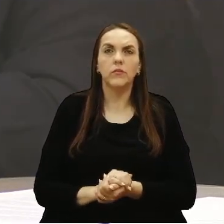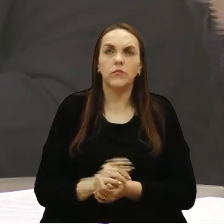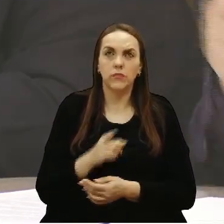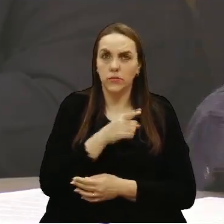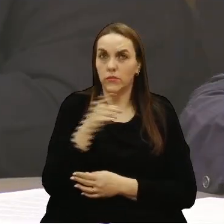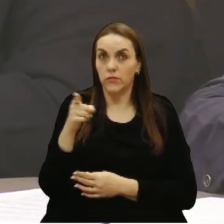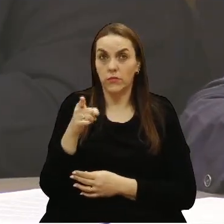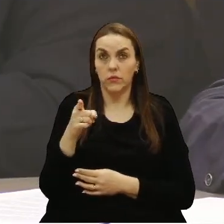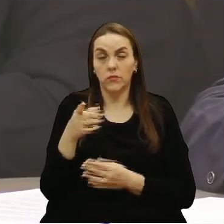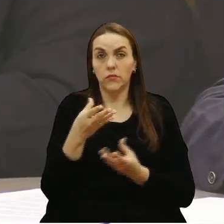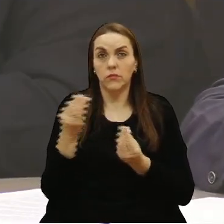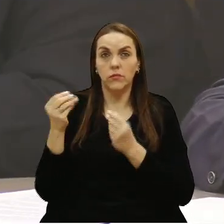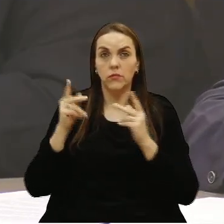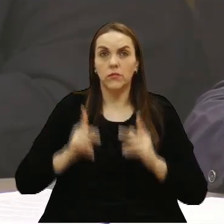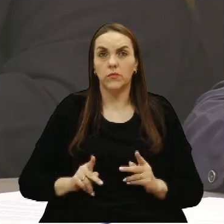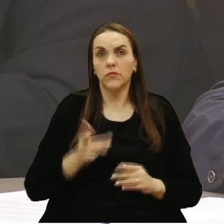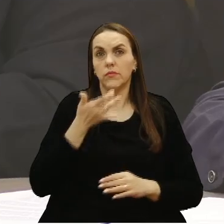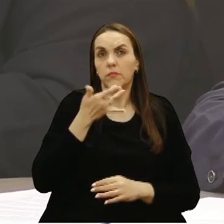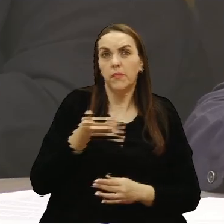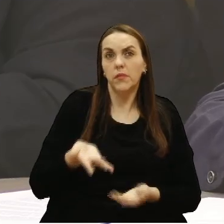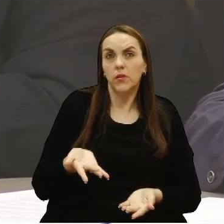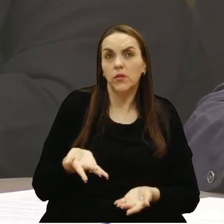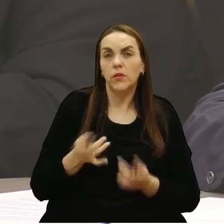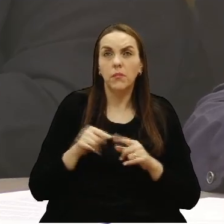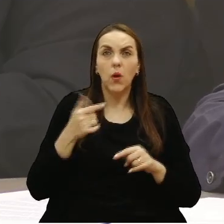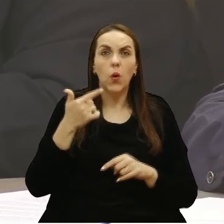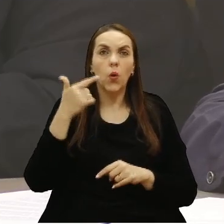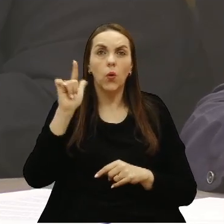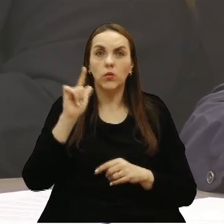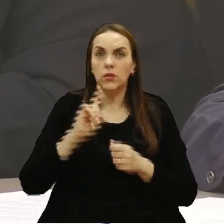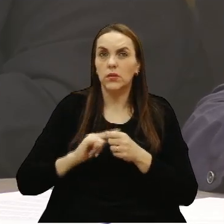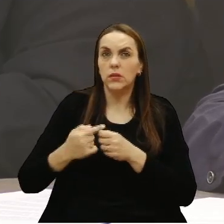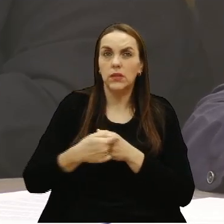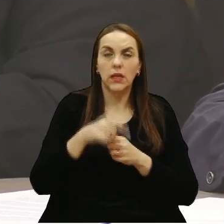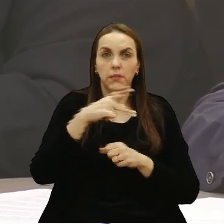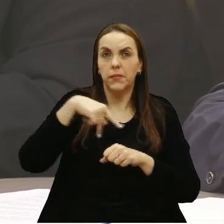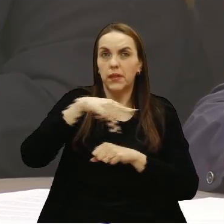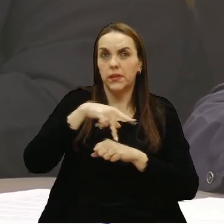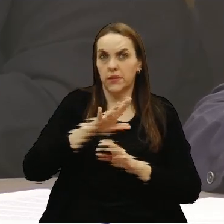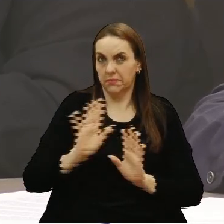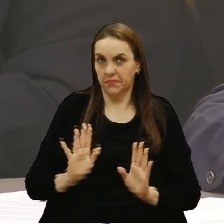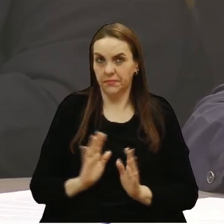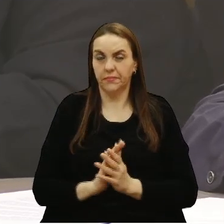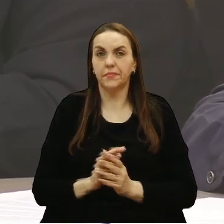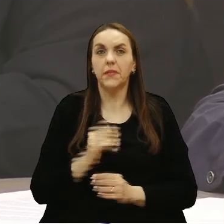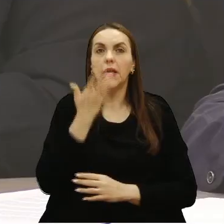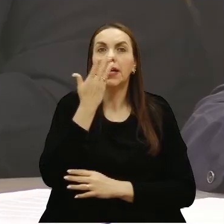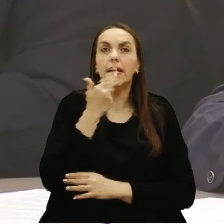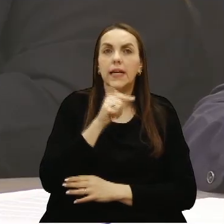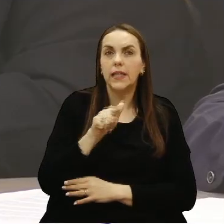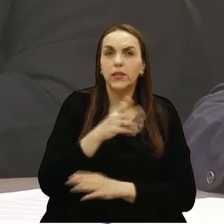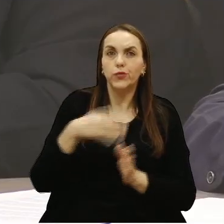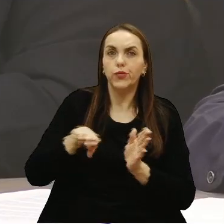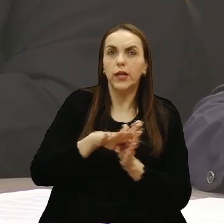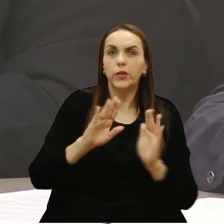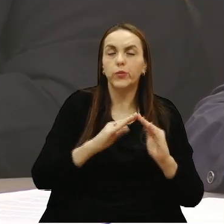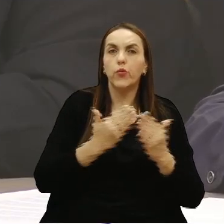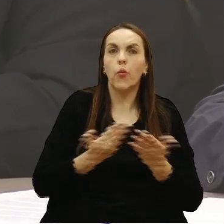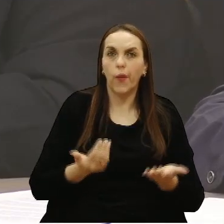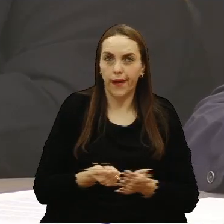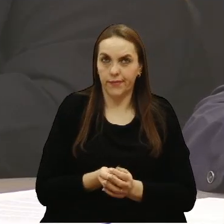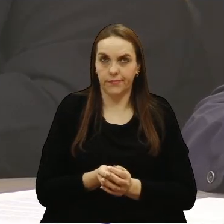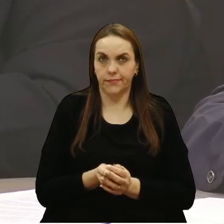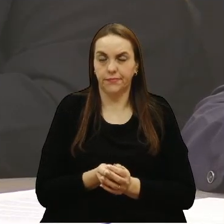grande parcela que são brancos. Agora tu vai em outras cidades do país, por exemplo. Uma criança que chega numa escola e diz